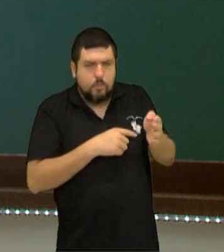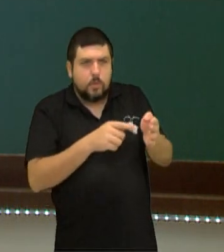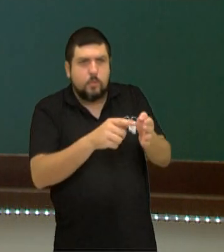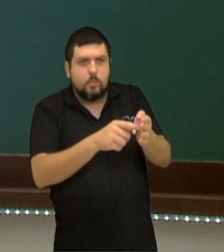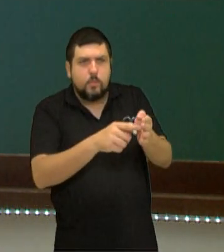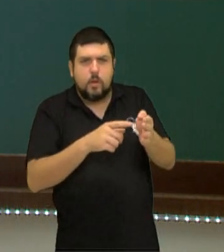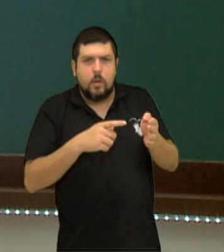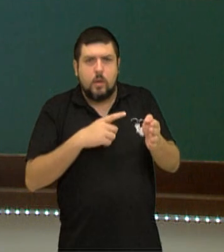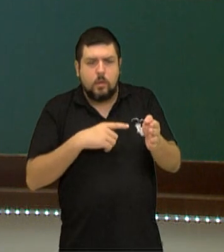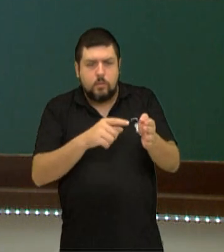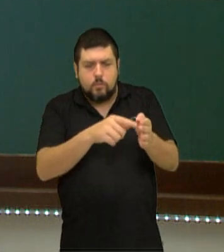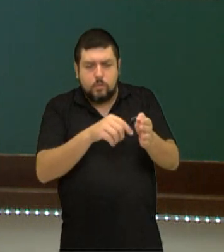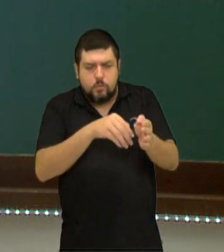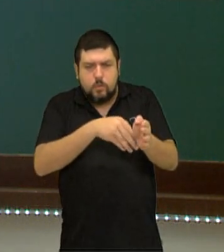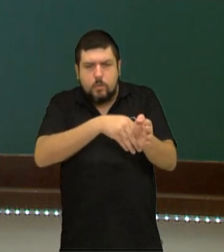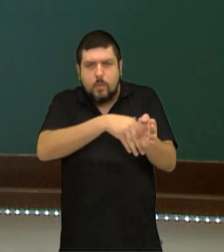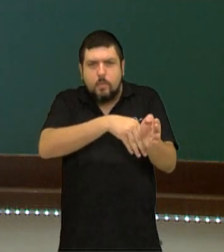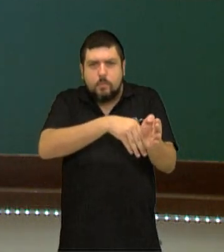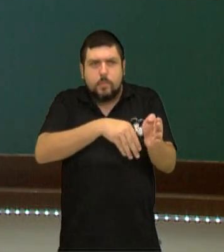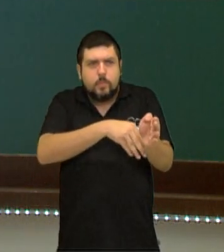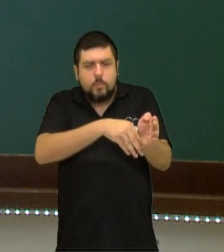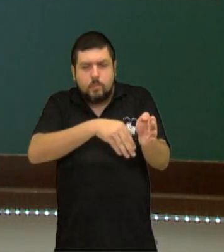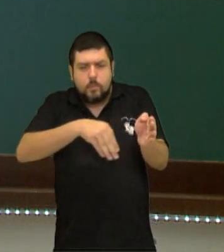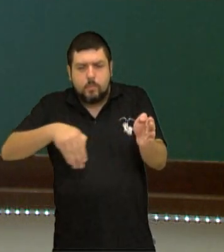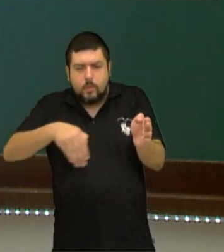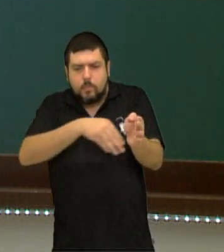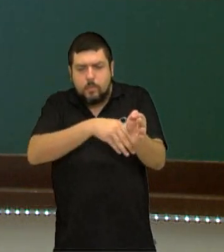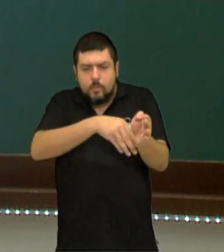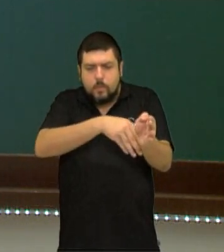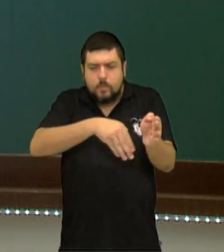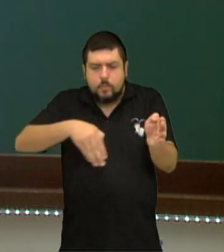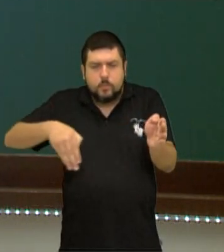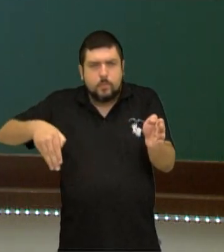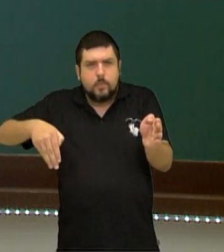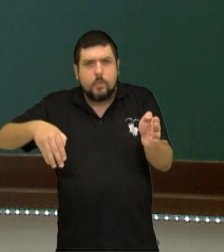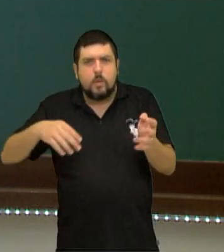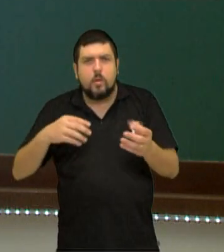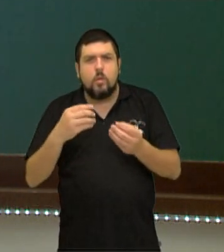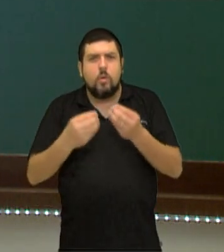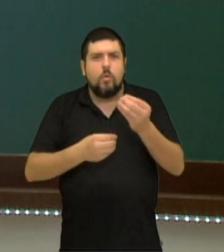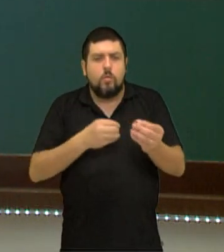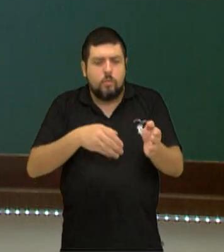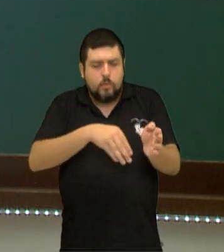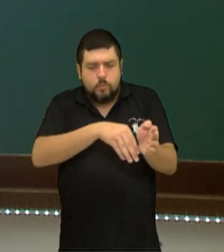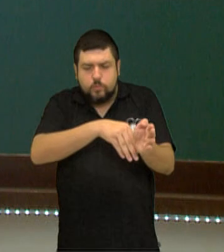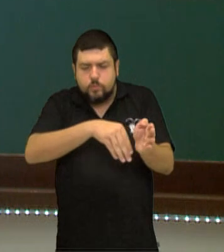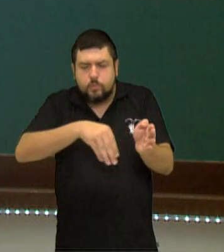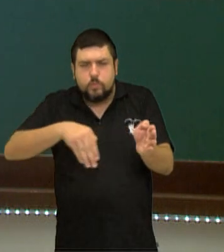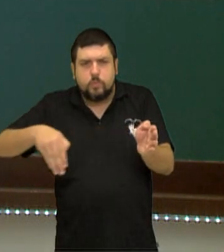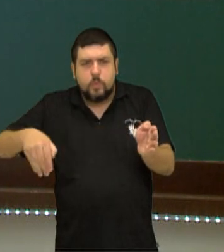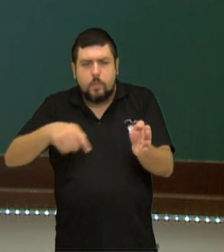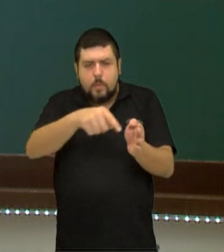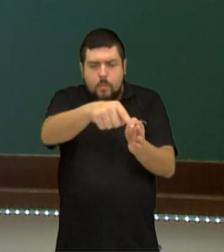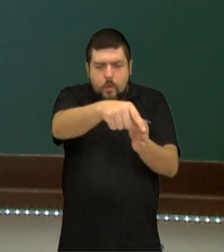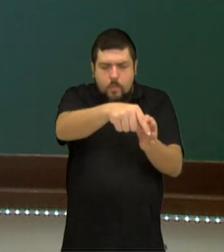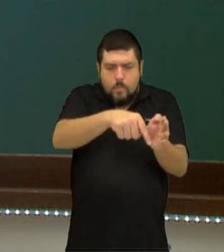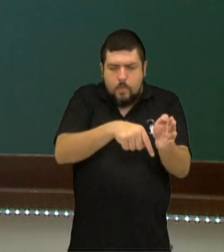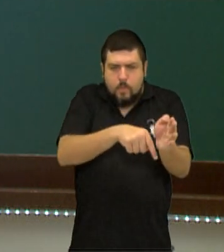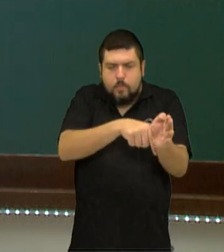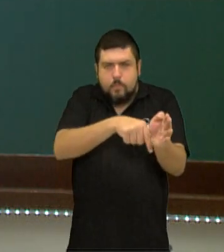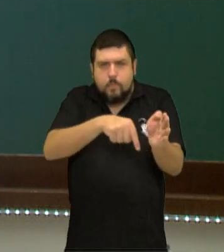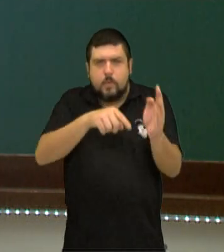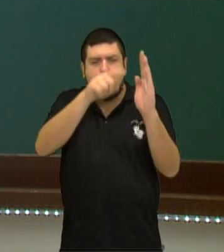desse galinheiro de forma perpendicular, ou seja, formando um ângulo de 90 graus